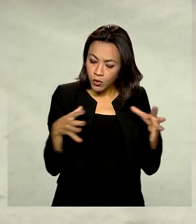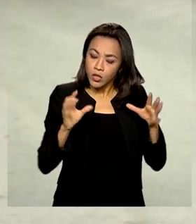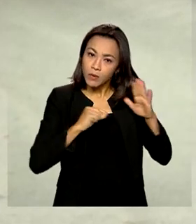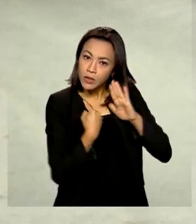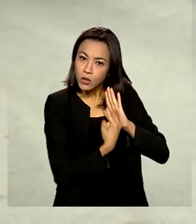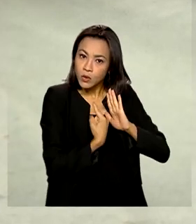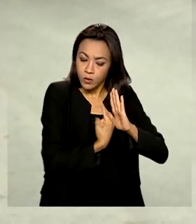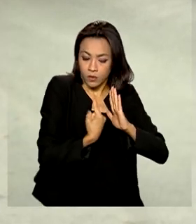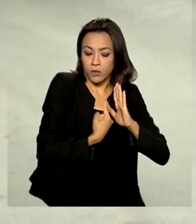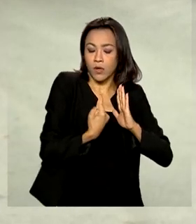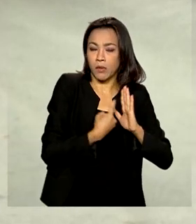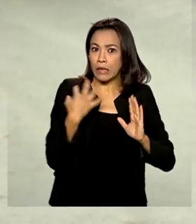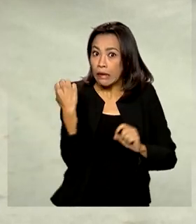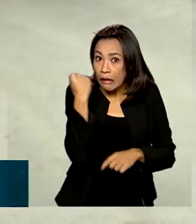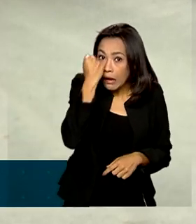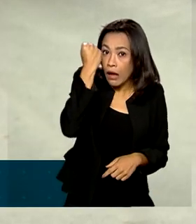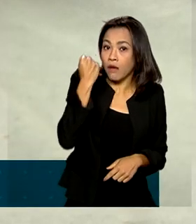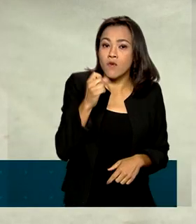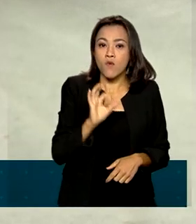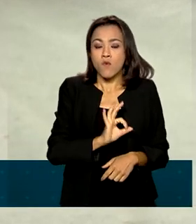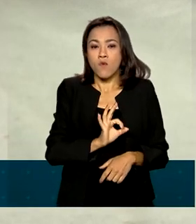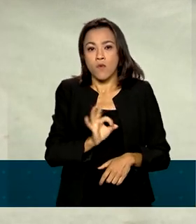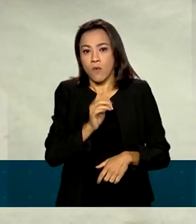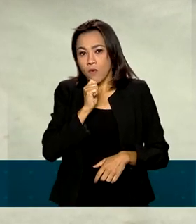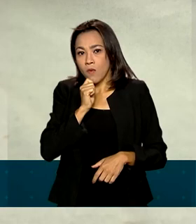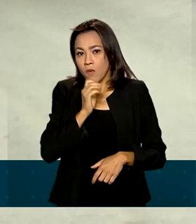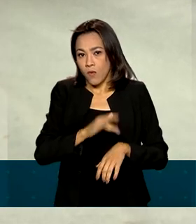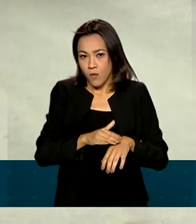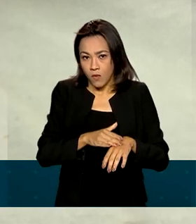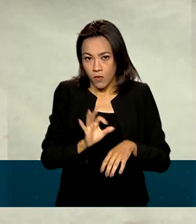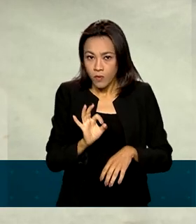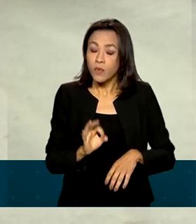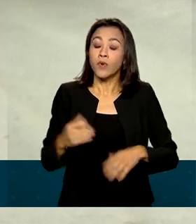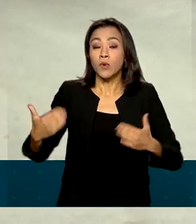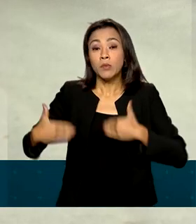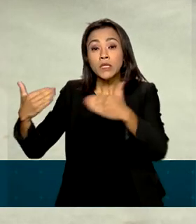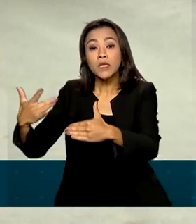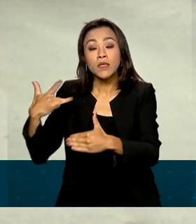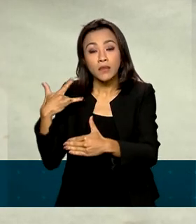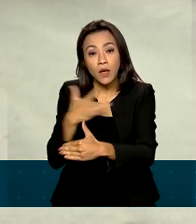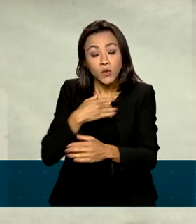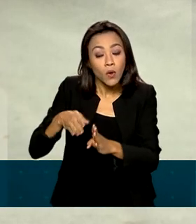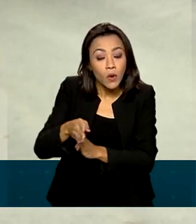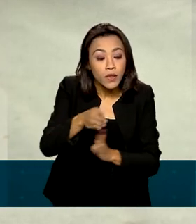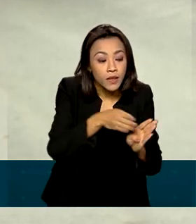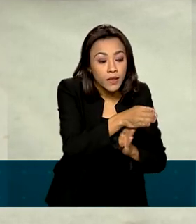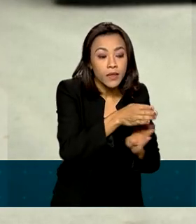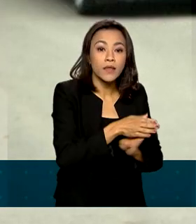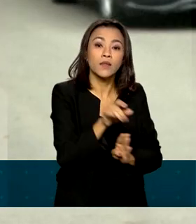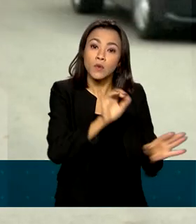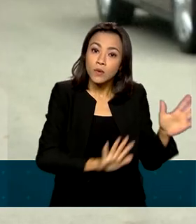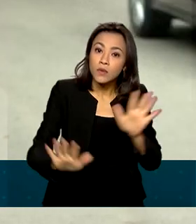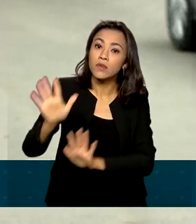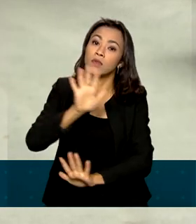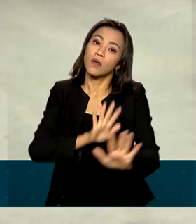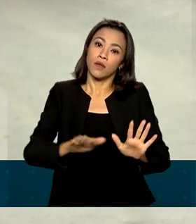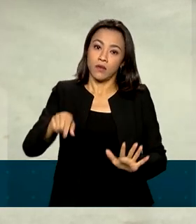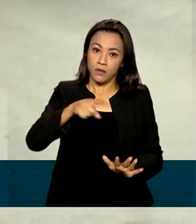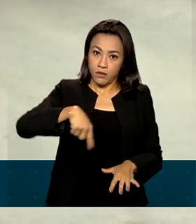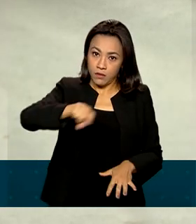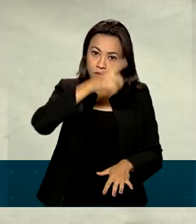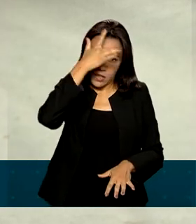sem sinais de agravamento da doença. O Ministério da Saúde orienta sobre os cuidados que as pessoas devem ter com